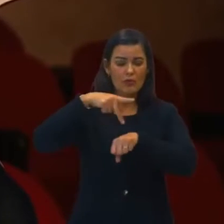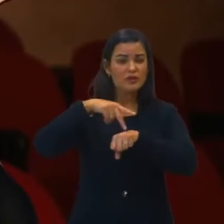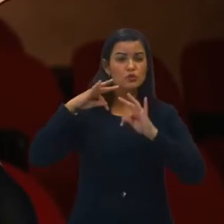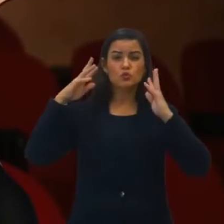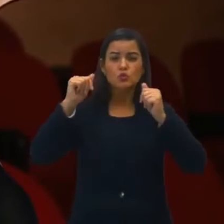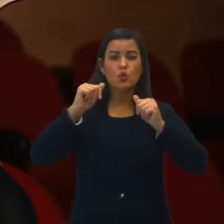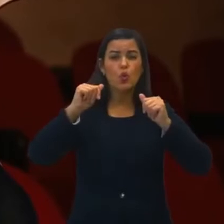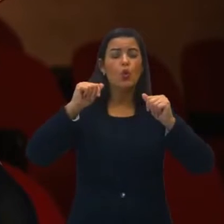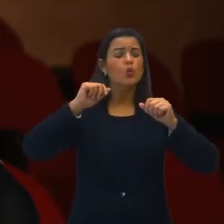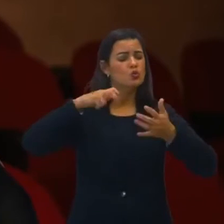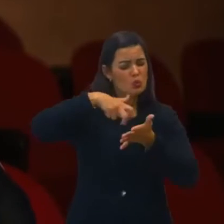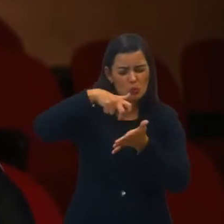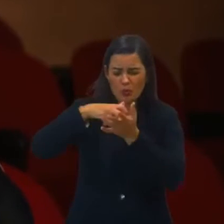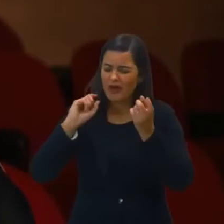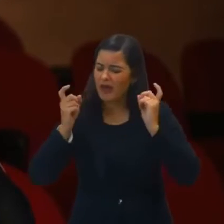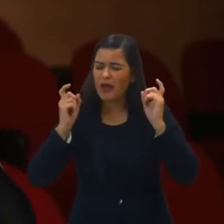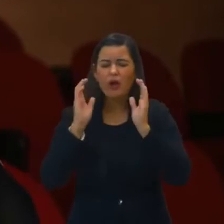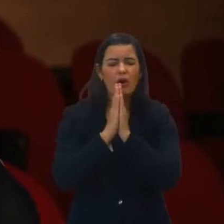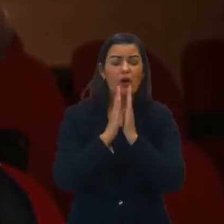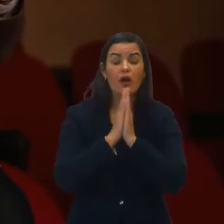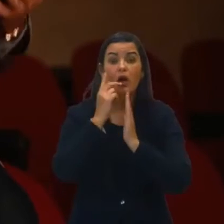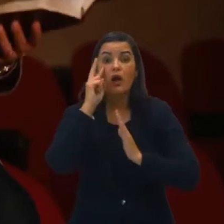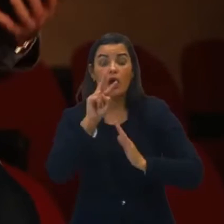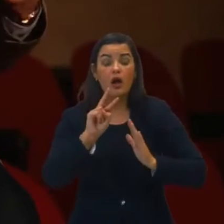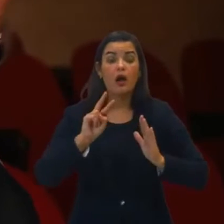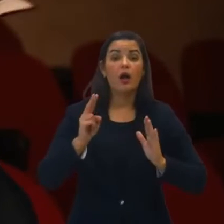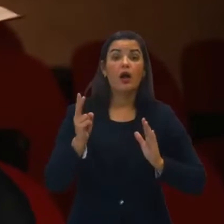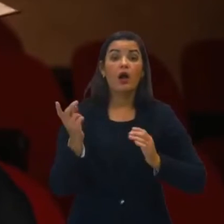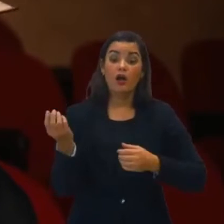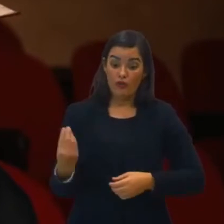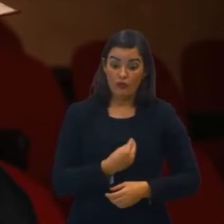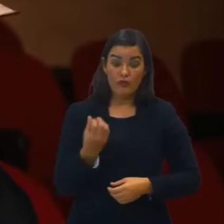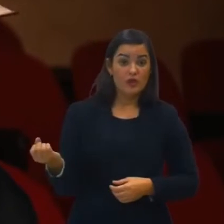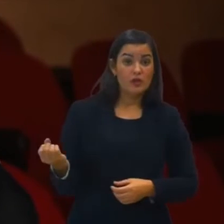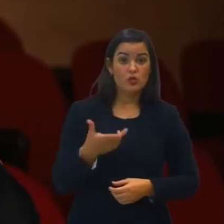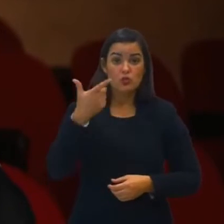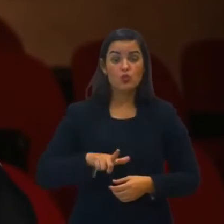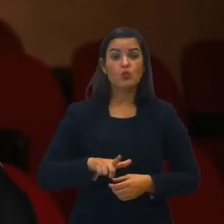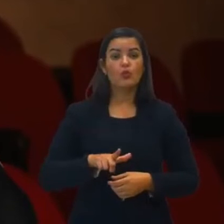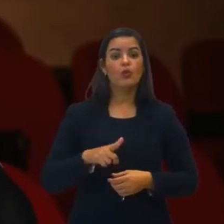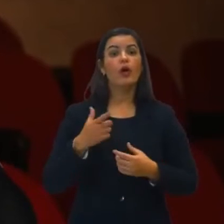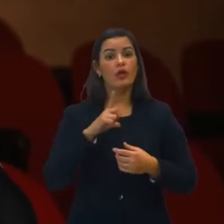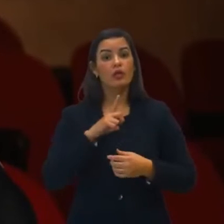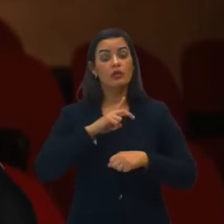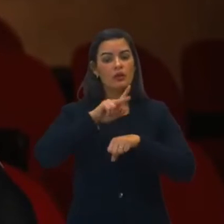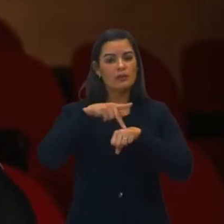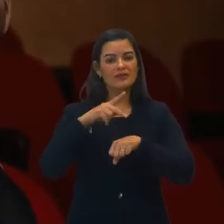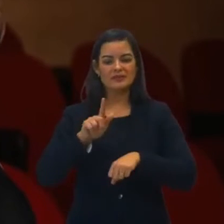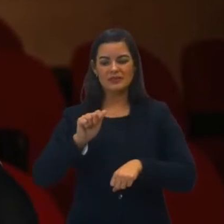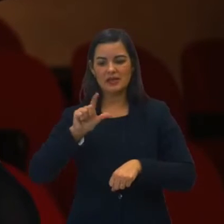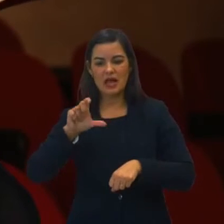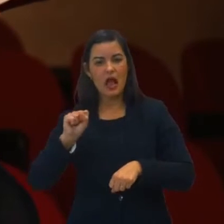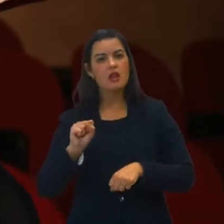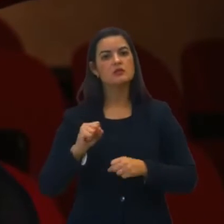oração. Olha o reavivamento do país de Gales em 1904, que começa com a reunião de oração com